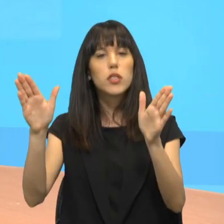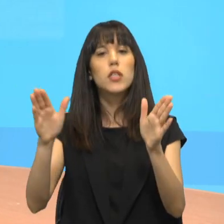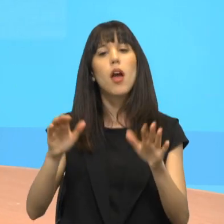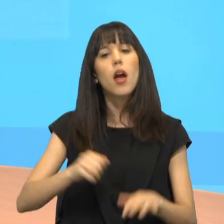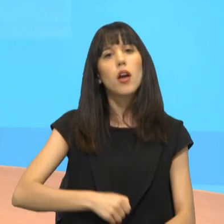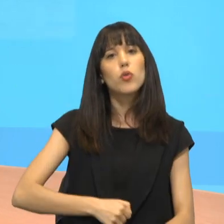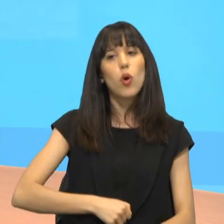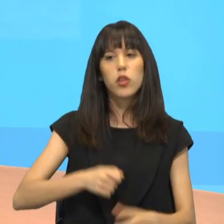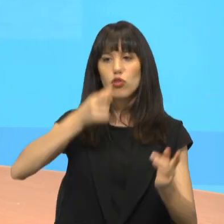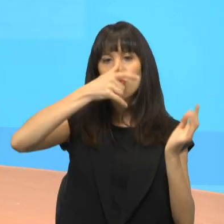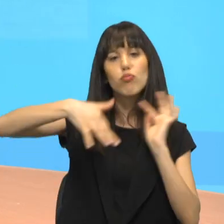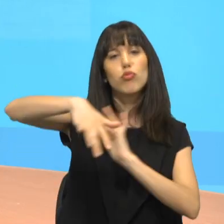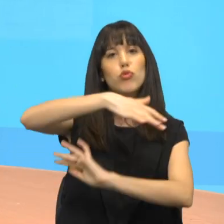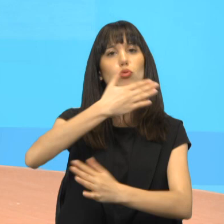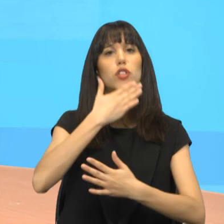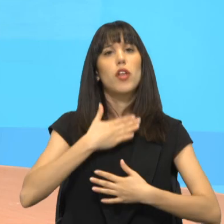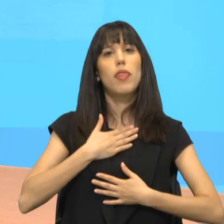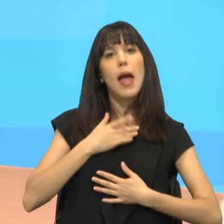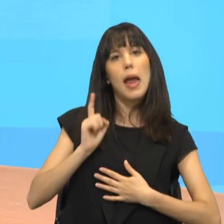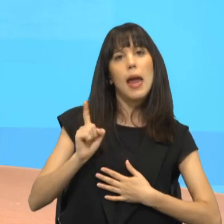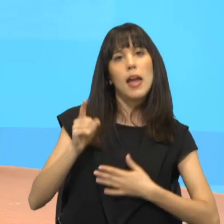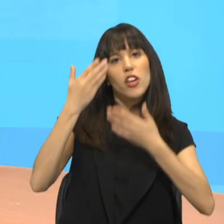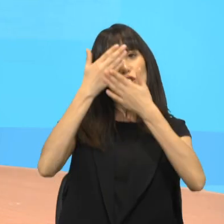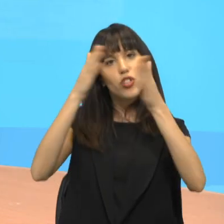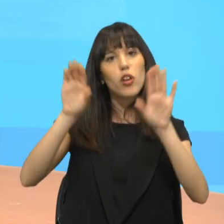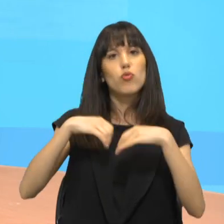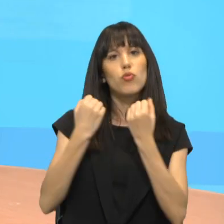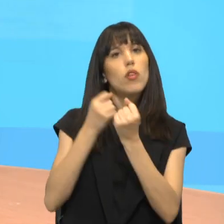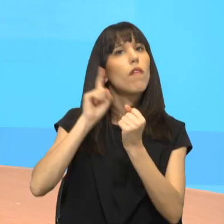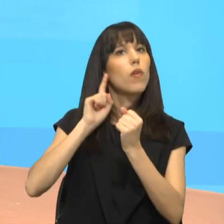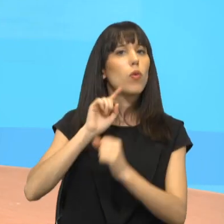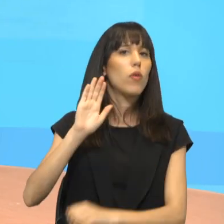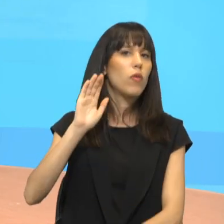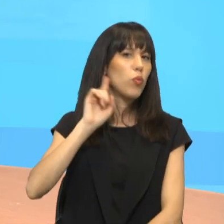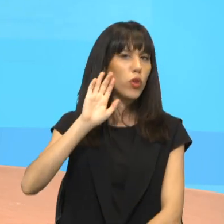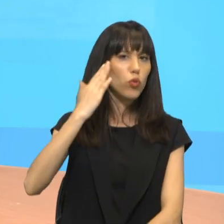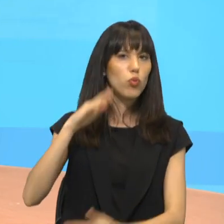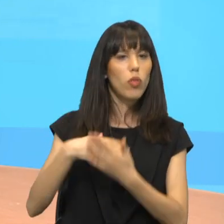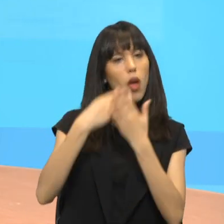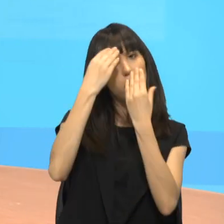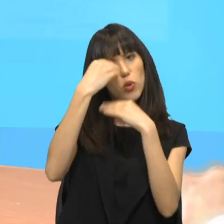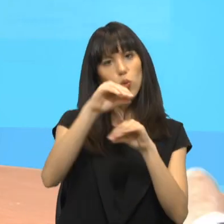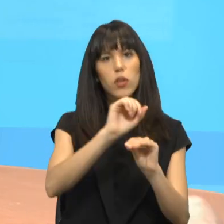católicos sociais e para essa definição do Estado Social, dos valores fundamentais da doutrina social da Igreja?